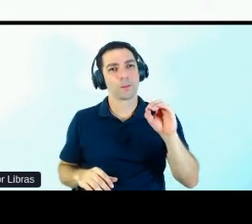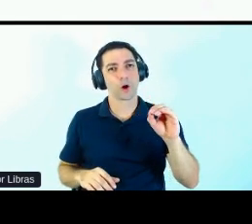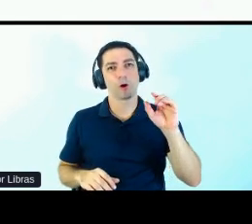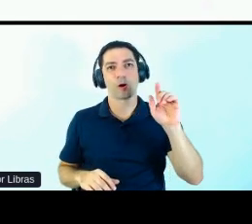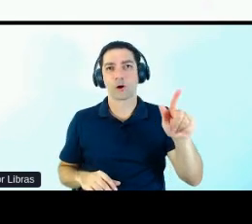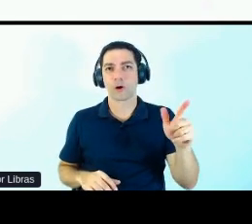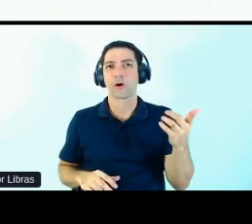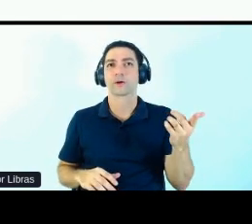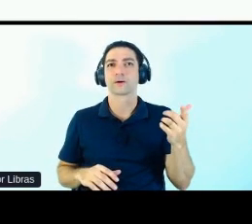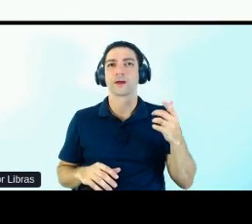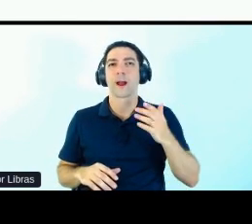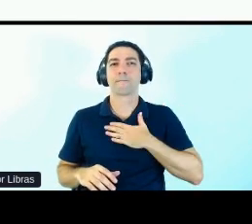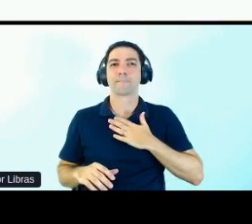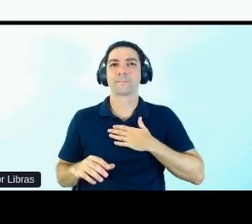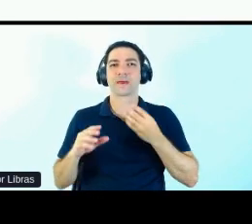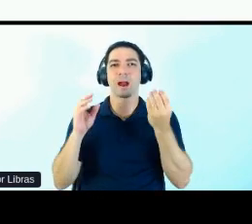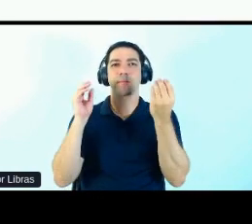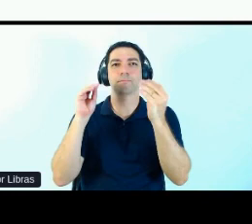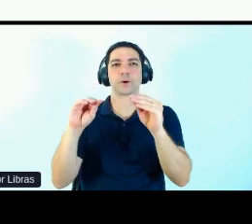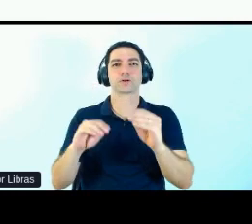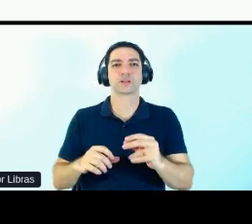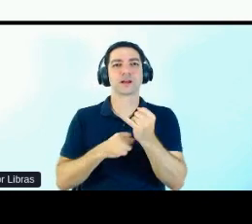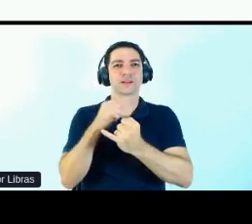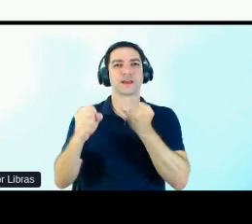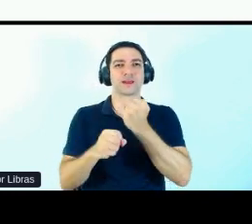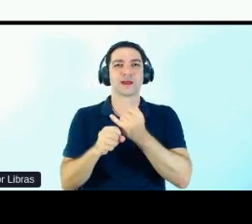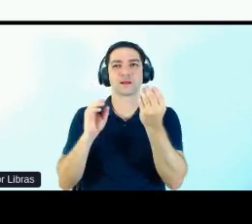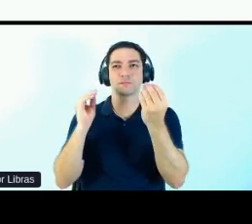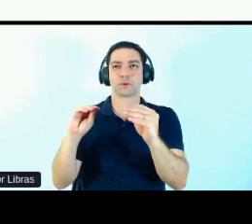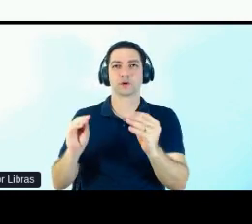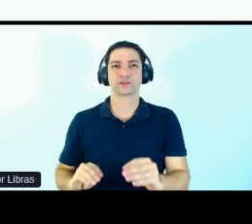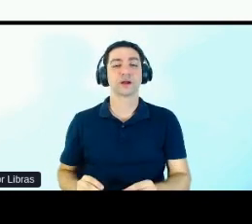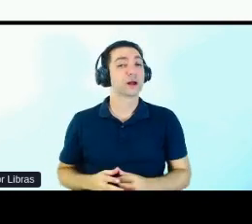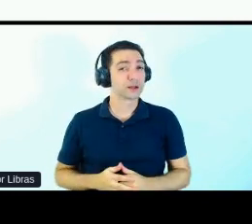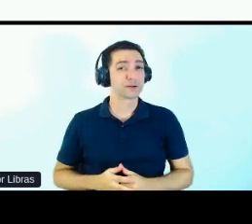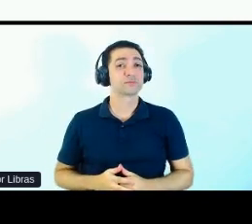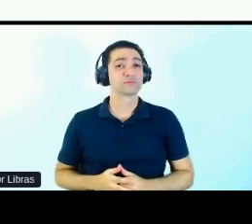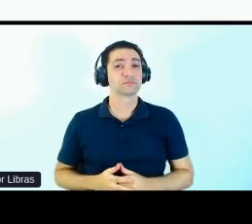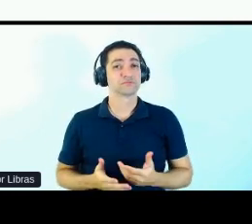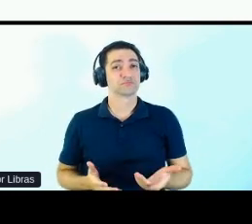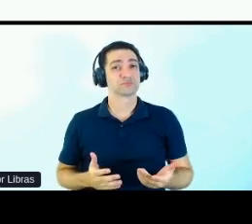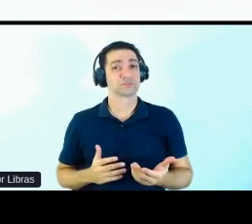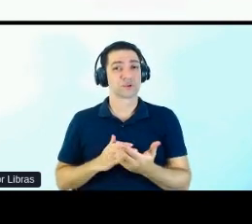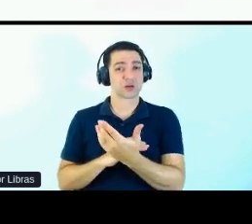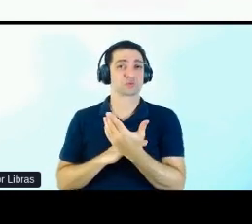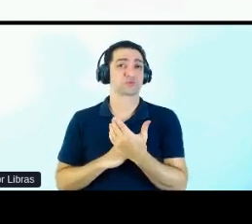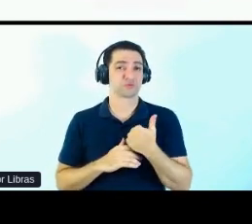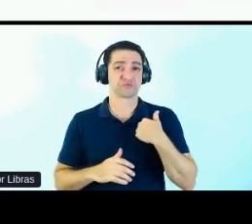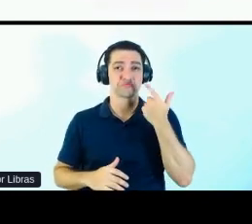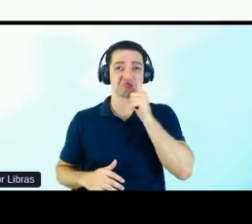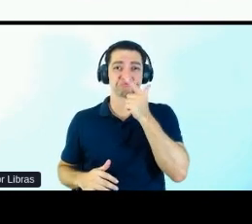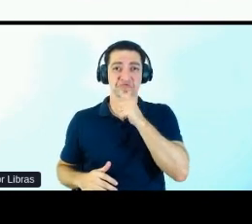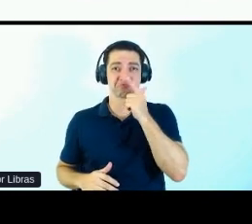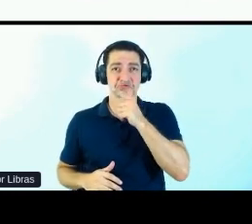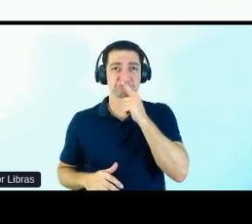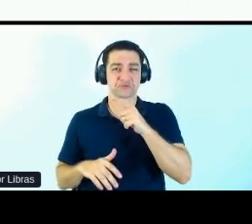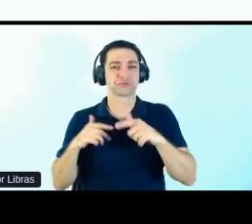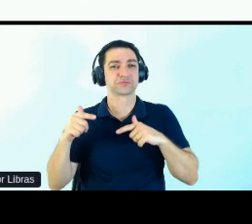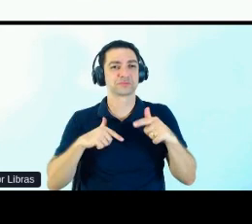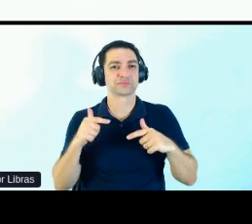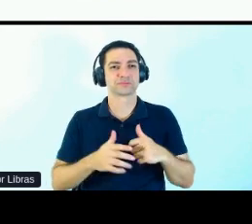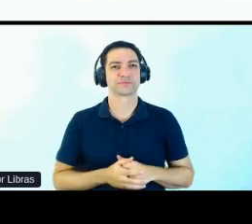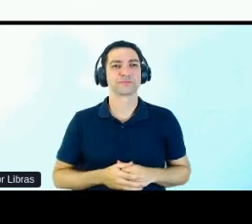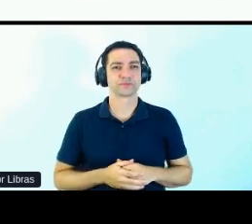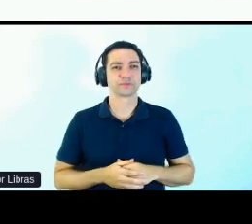isso rende muita coisa, de informação para os outros e de trabalho para mim. E a educação,